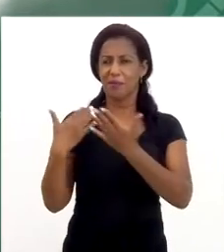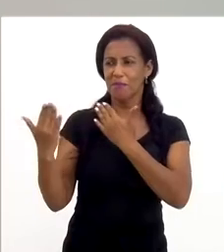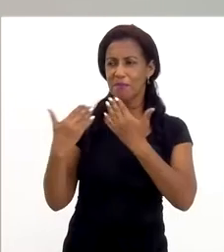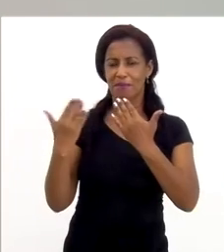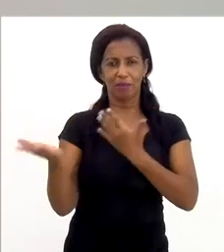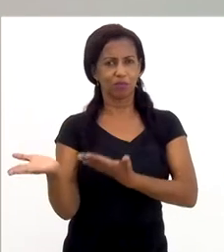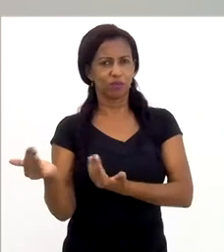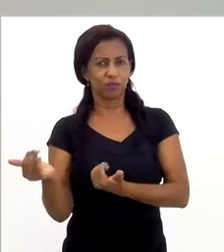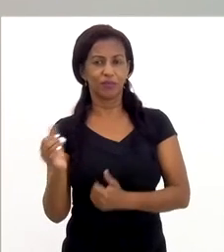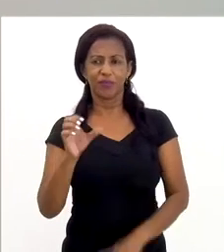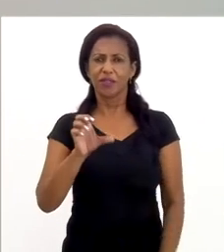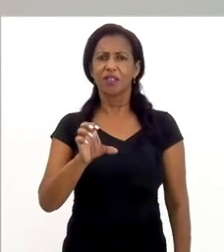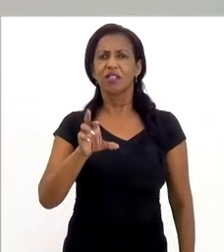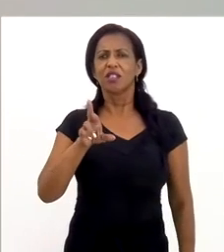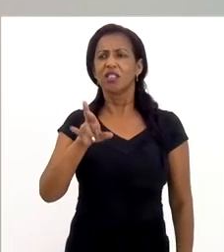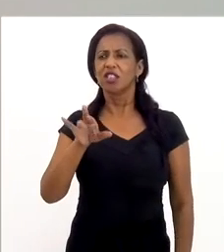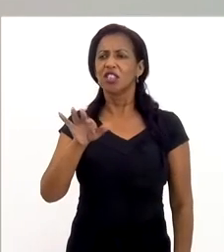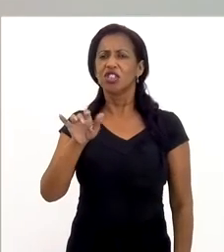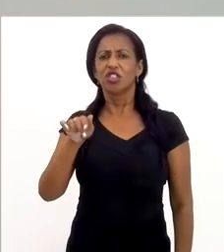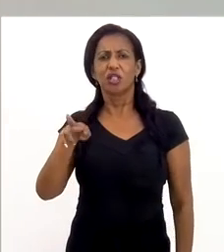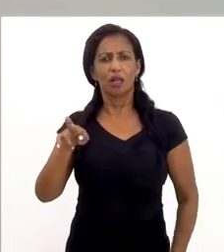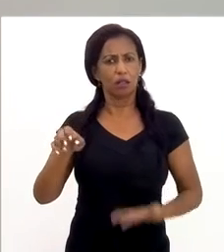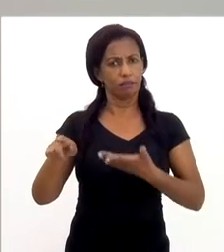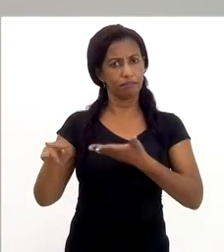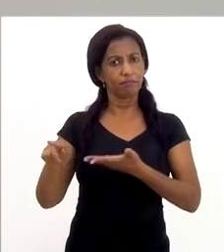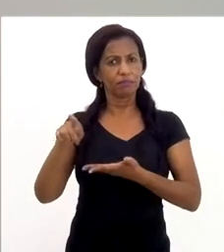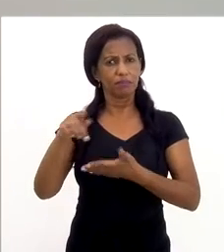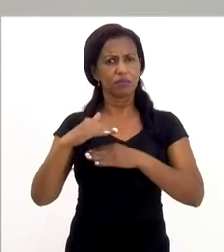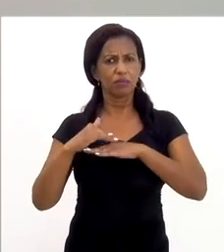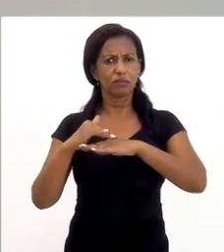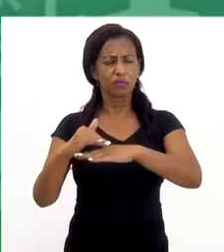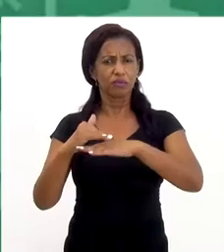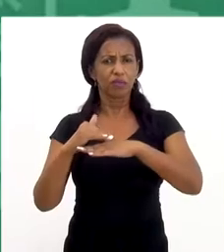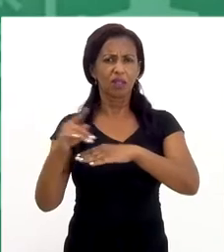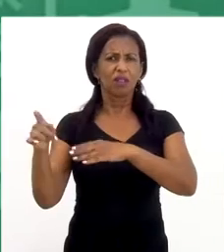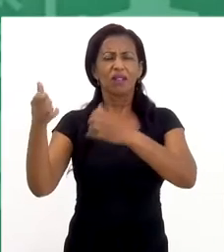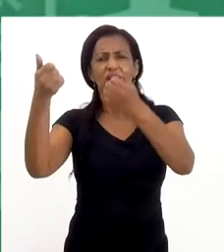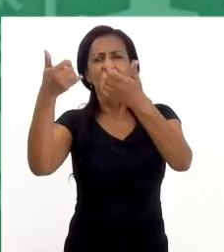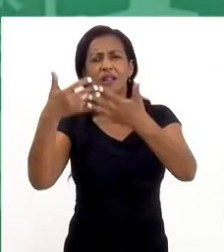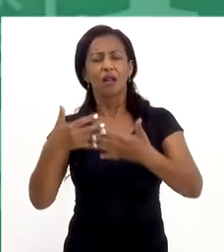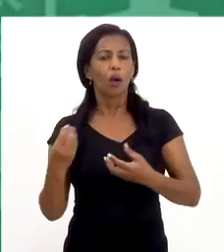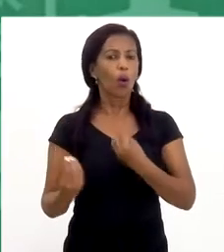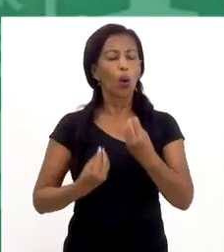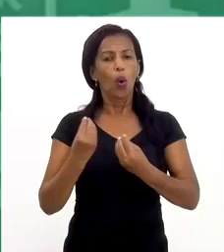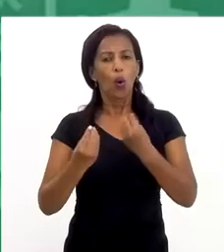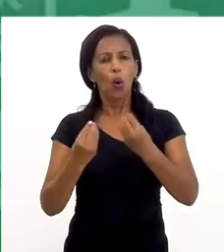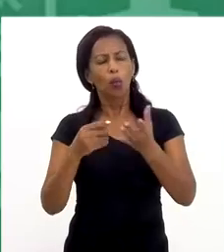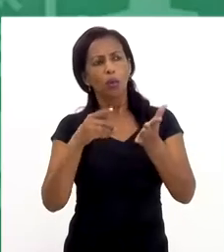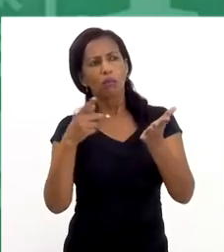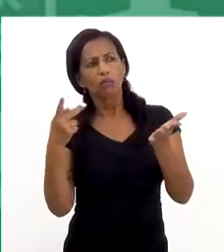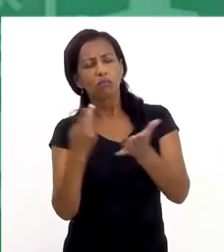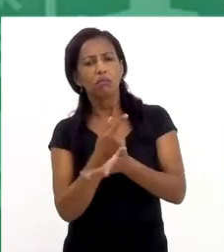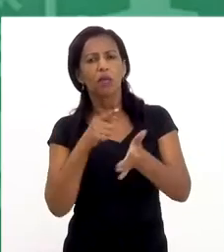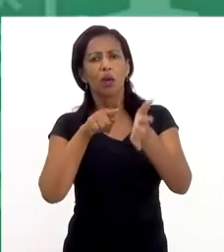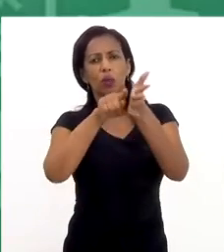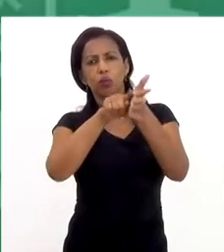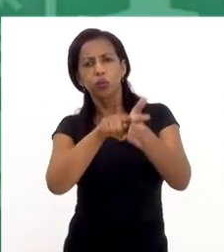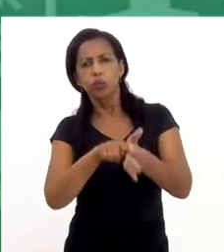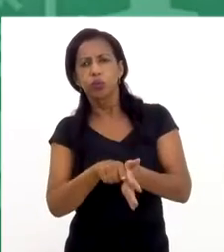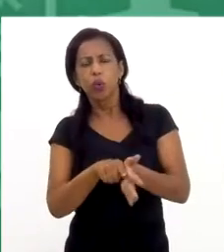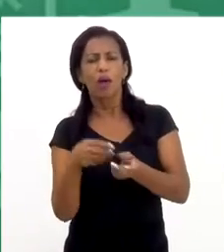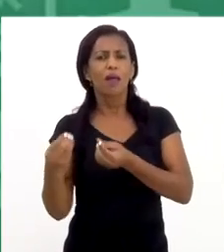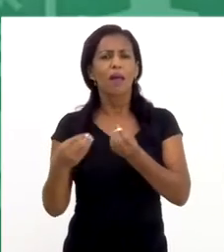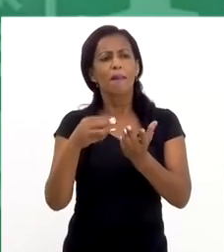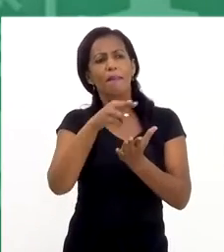ao papo de juventude de hoje Cristiane eu queria começar essa nossa conversa com você para você explicar como que foi feita essa pesquisa